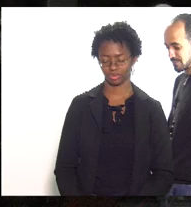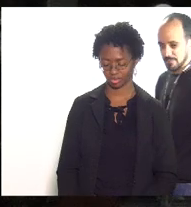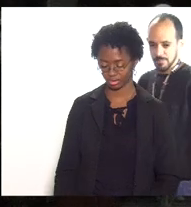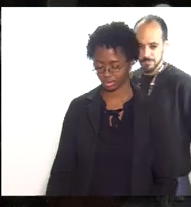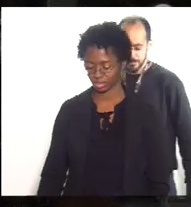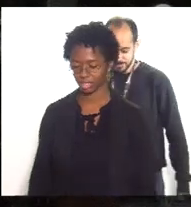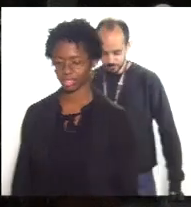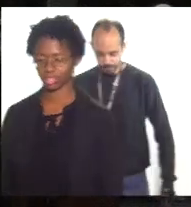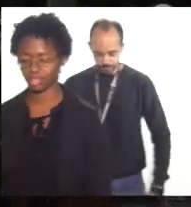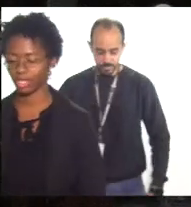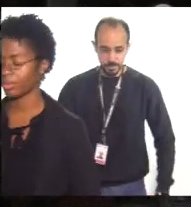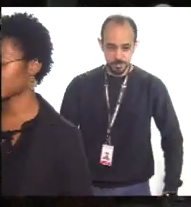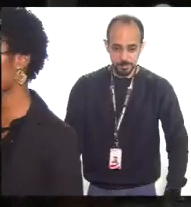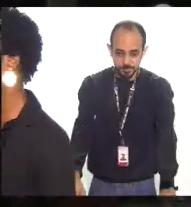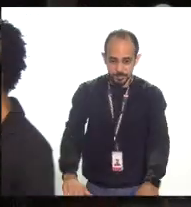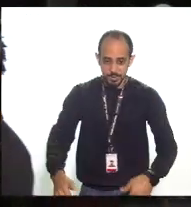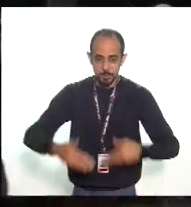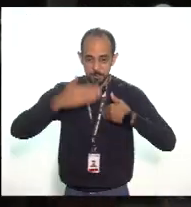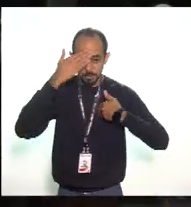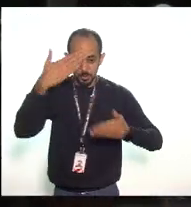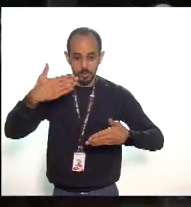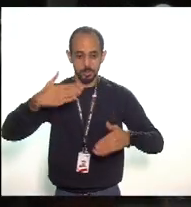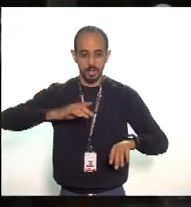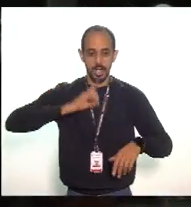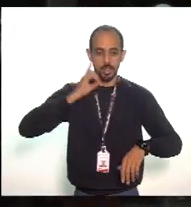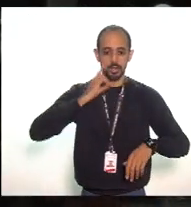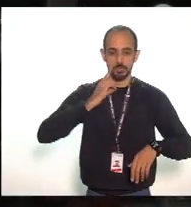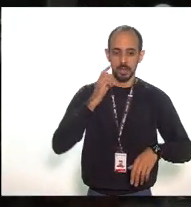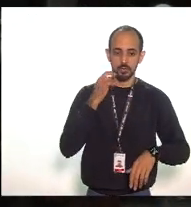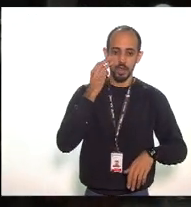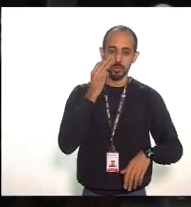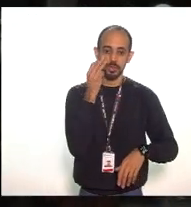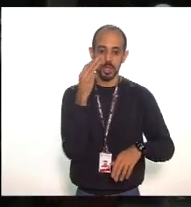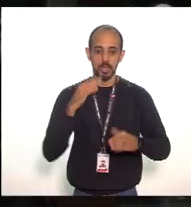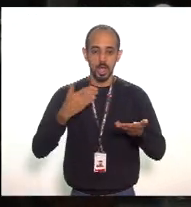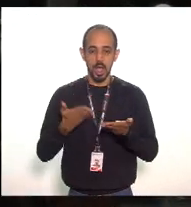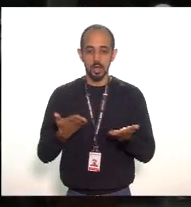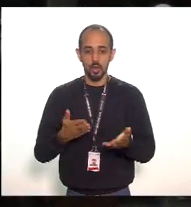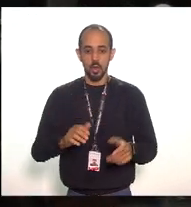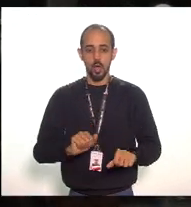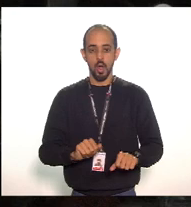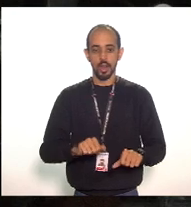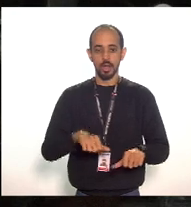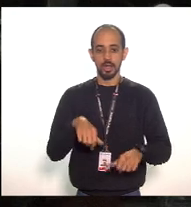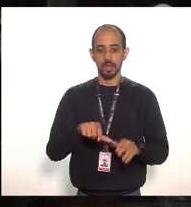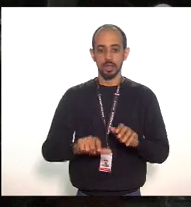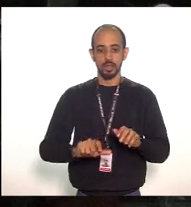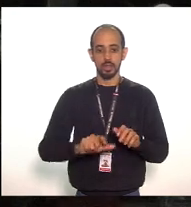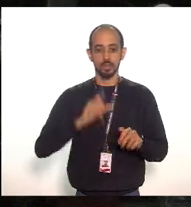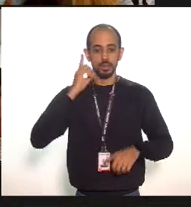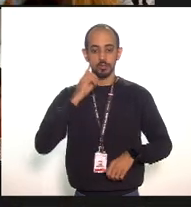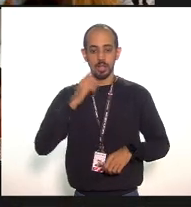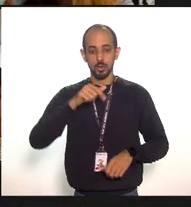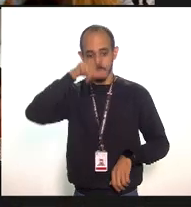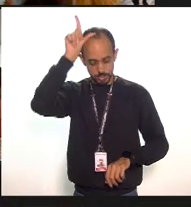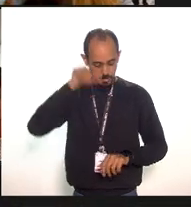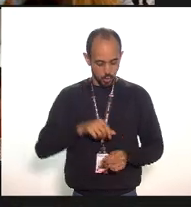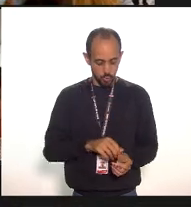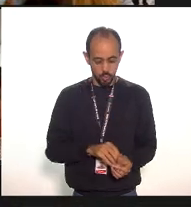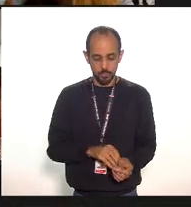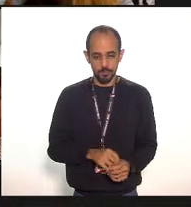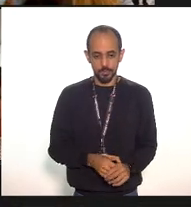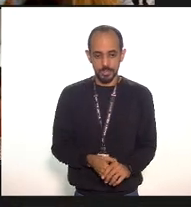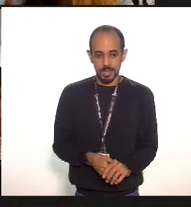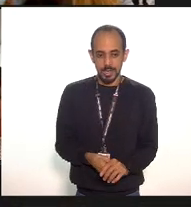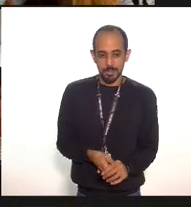e é muito obrigado pelo deputado do valdec para discutir agora próximo inscrito é o Deputado Luiz Paulo o